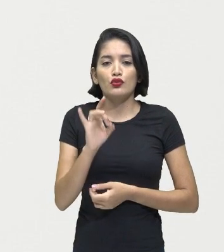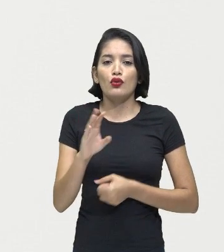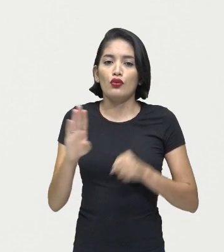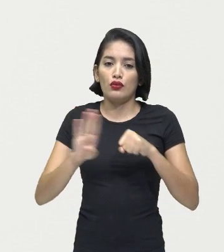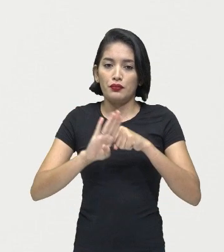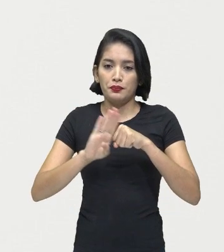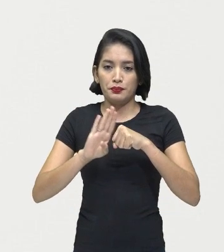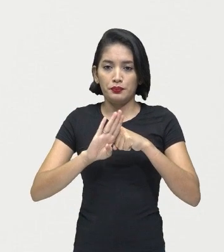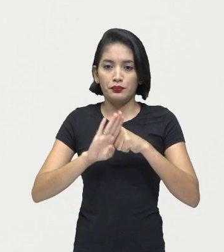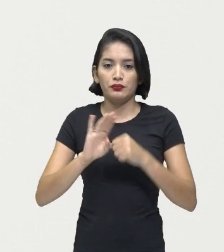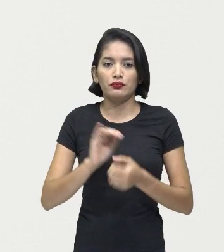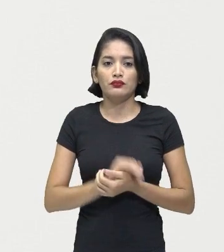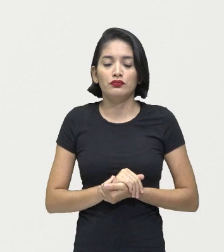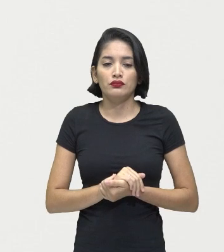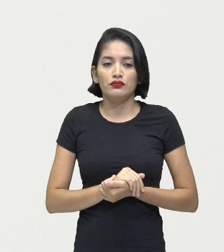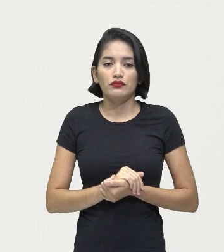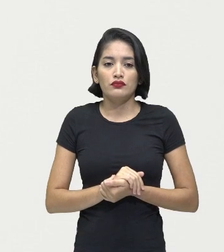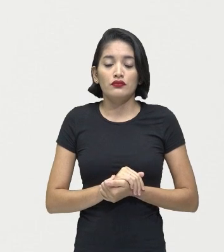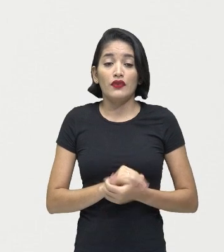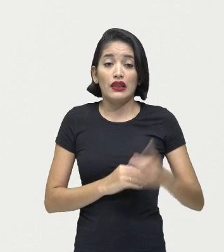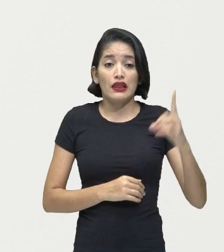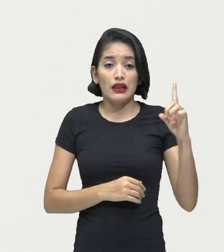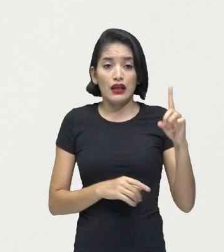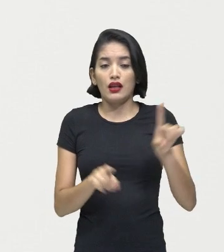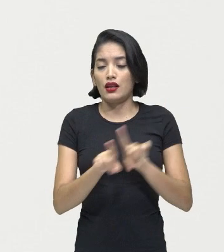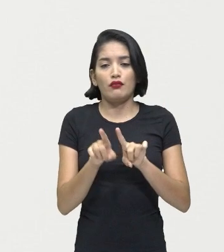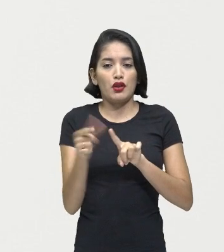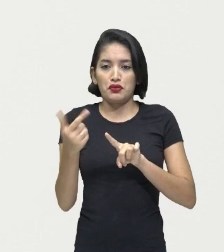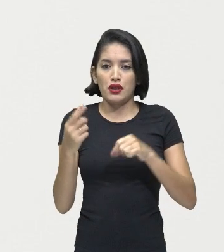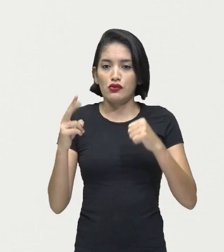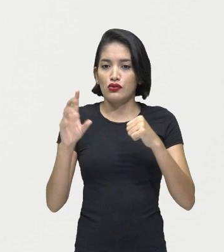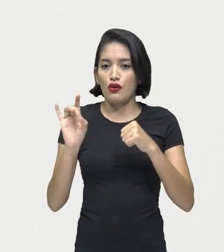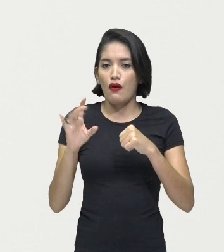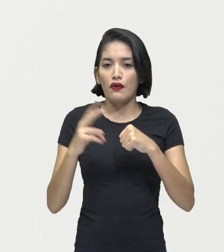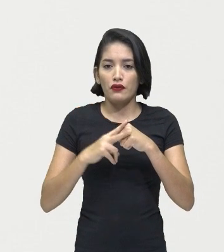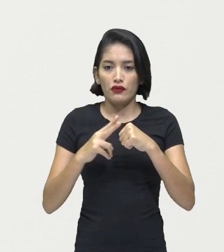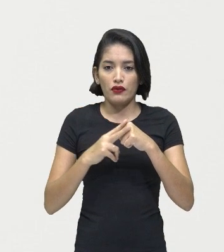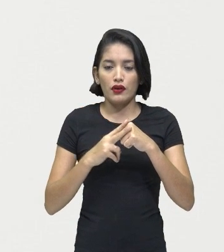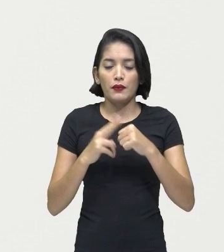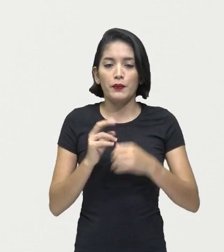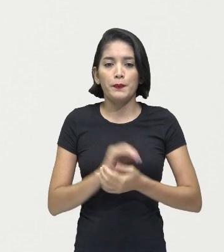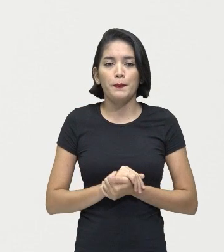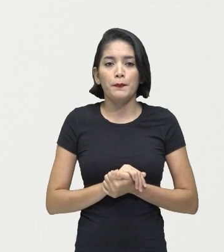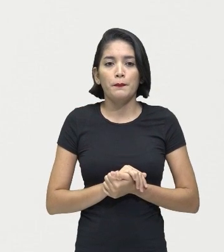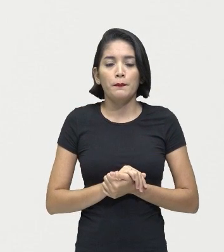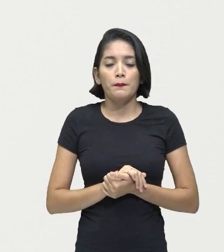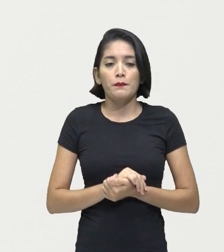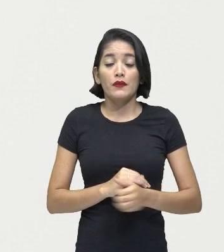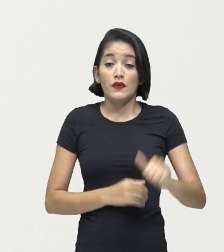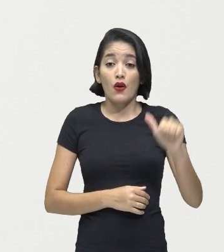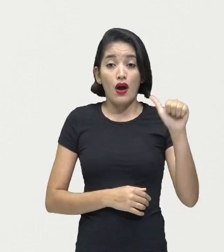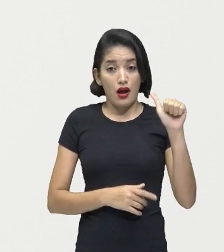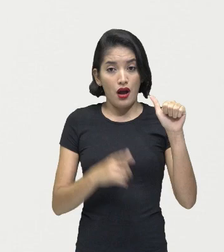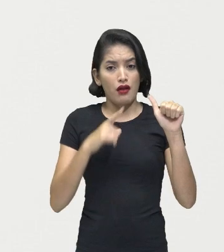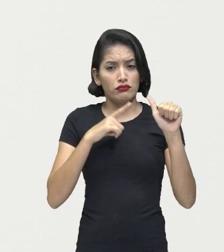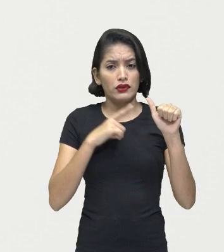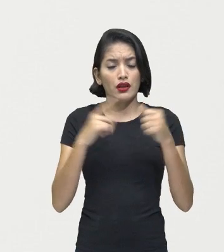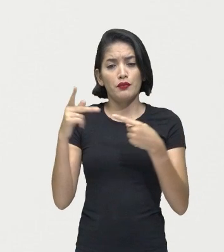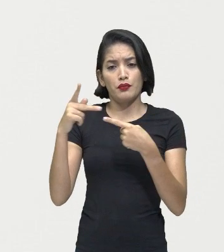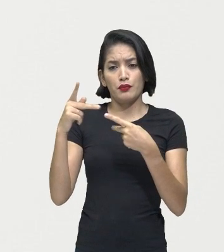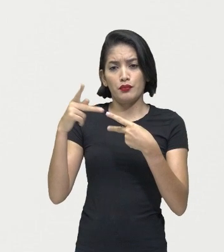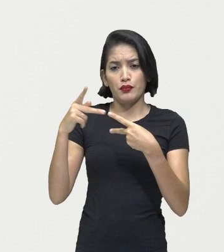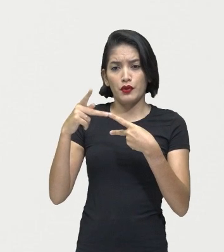né? Estranharam também não tem, só tem verbo. Então, aqui possui, a preposição